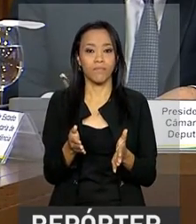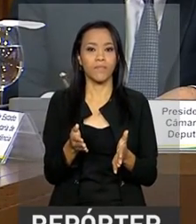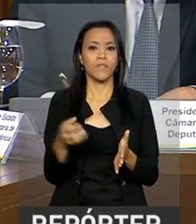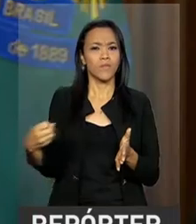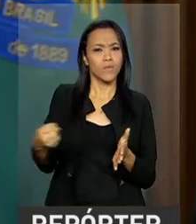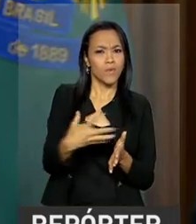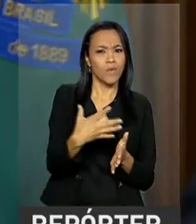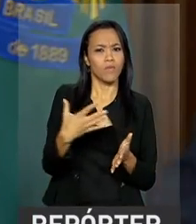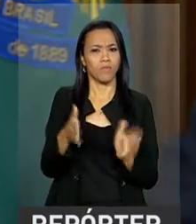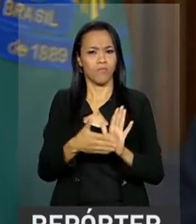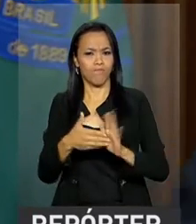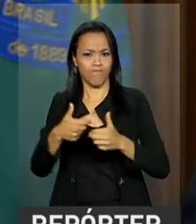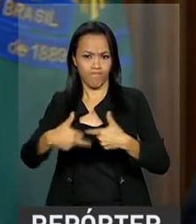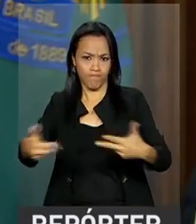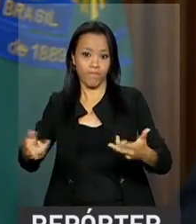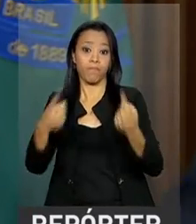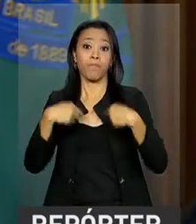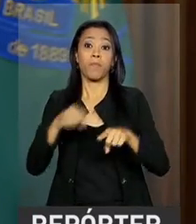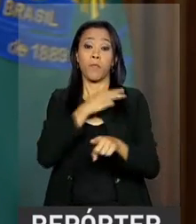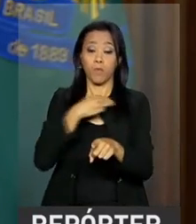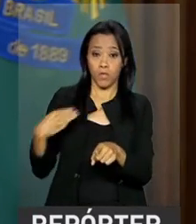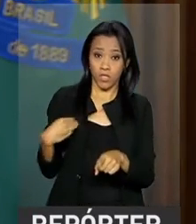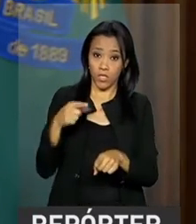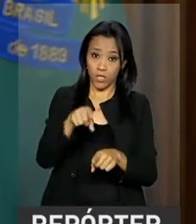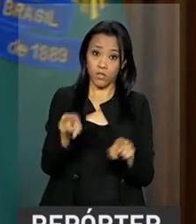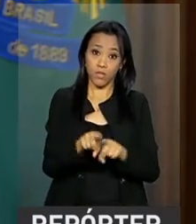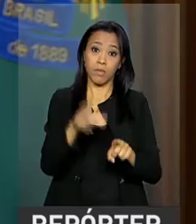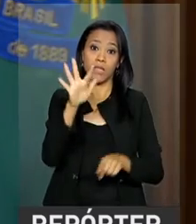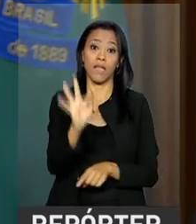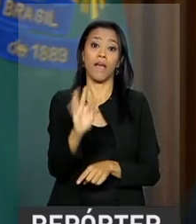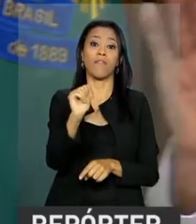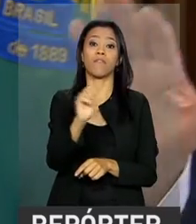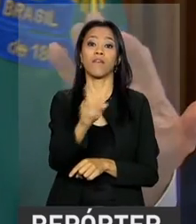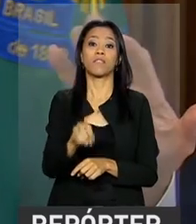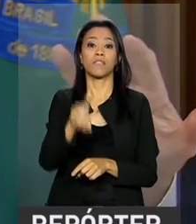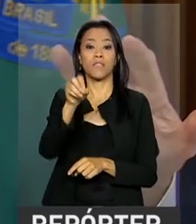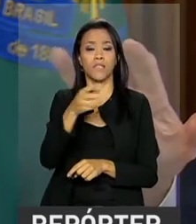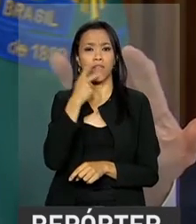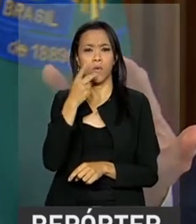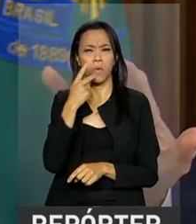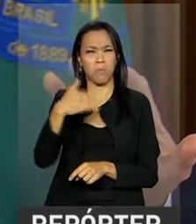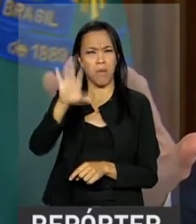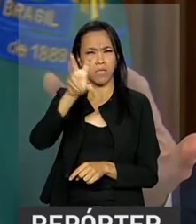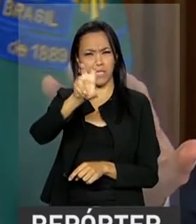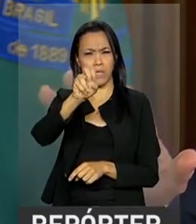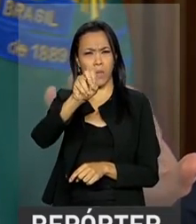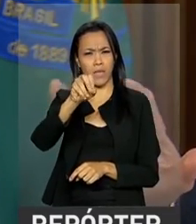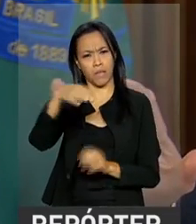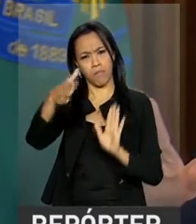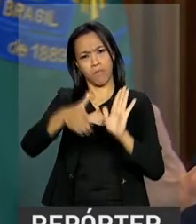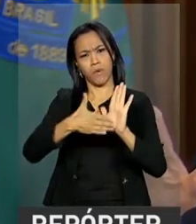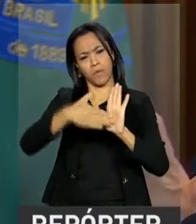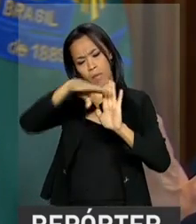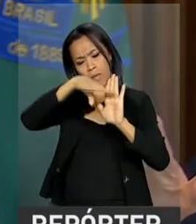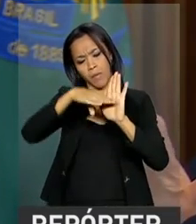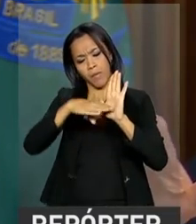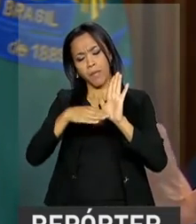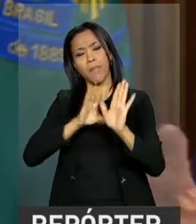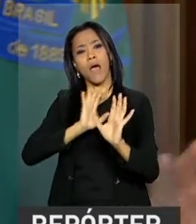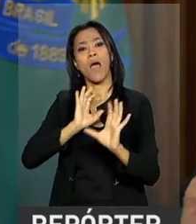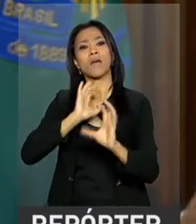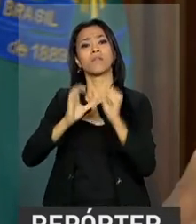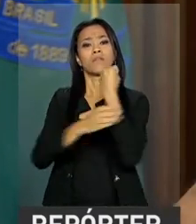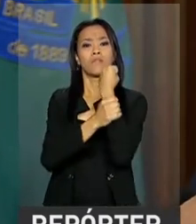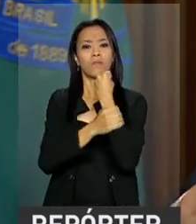o ministro da fazenda e henrique meirelles disse que o governo somou mais de 50 medidas para assegurar o crescimento do país e